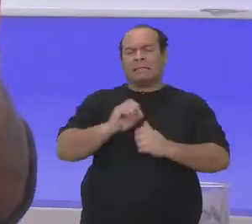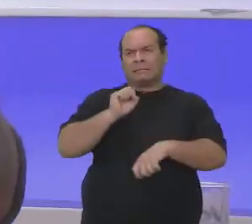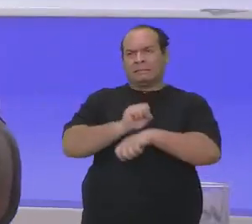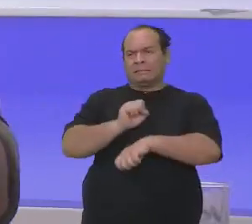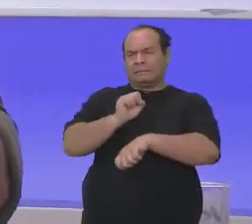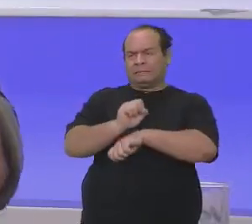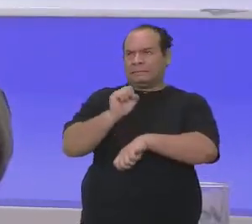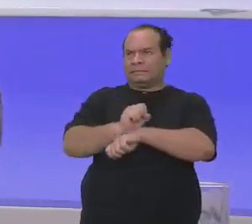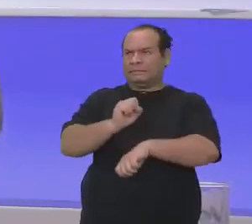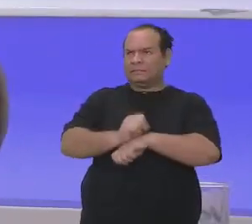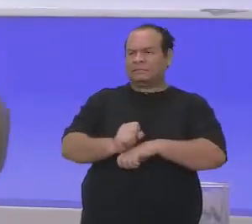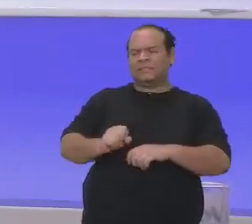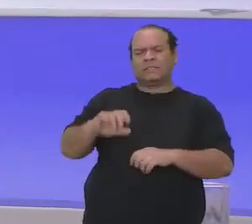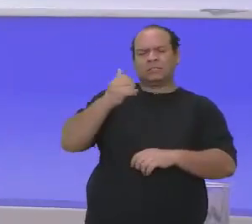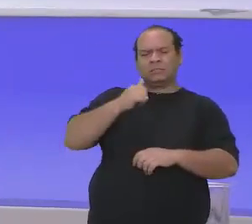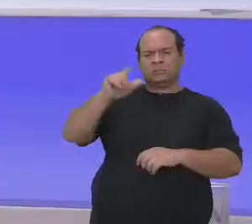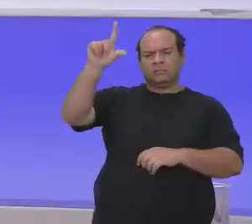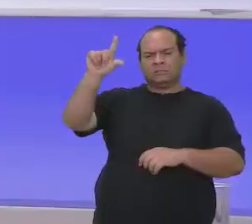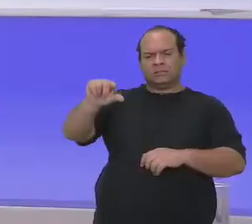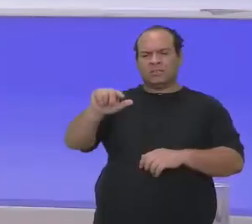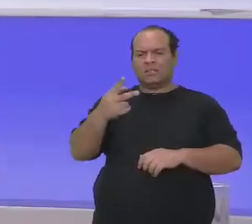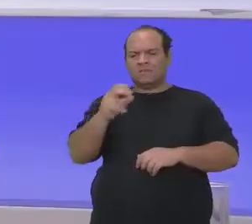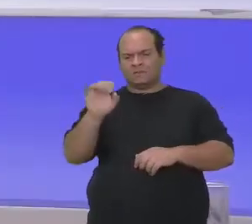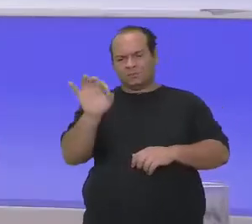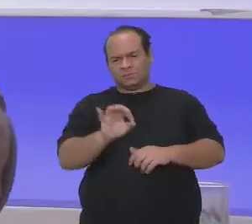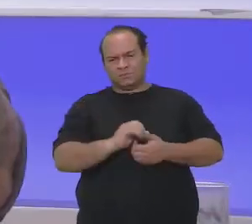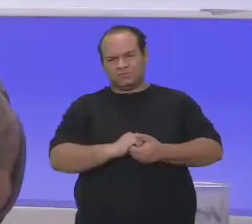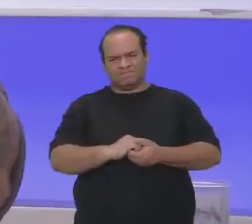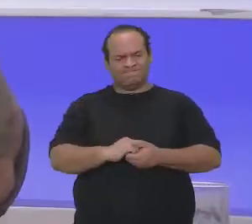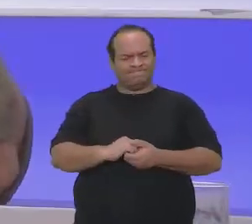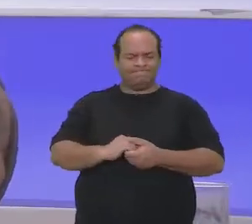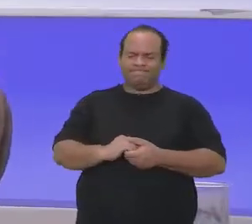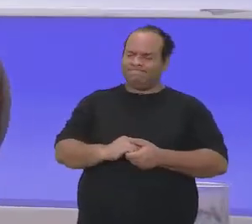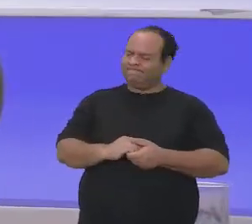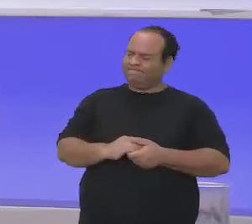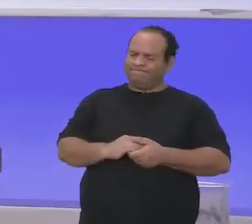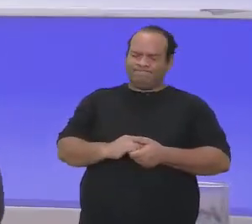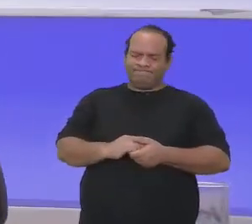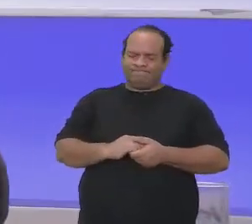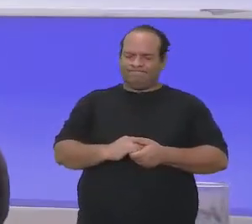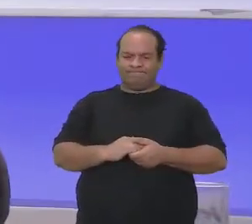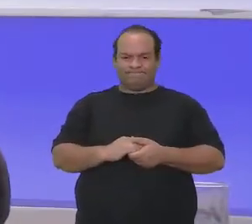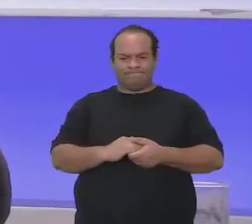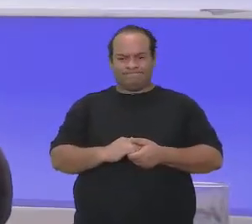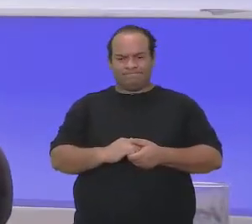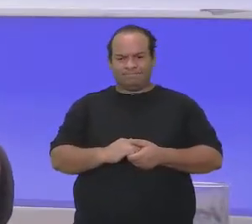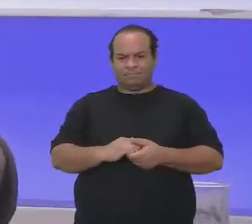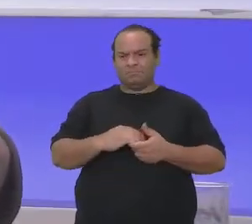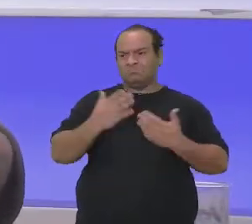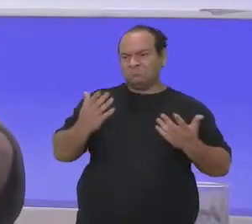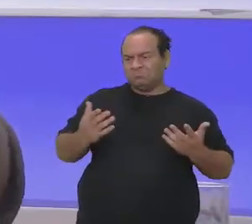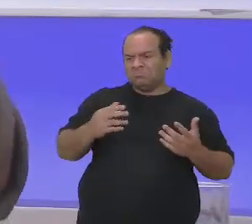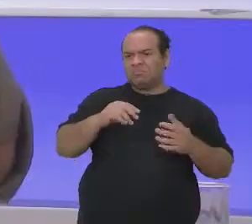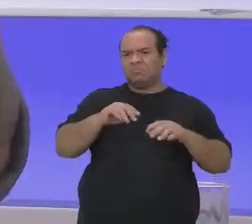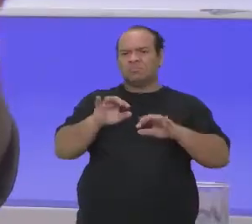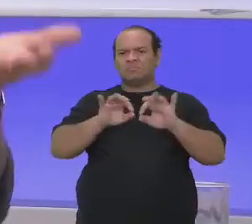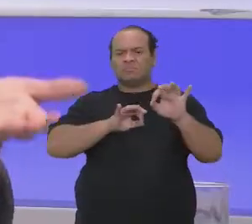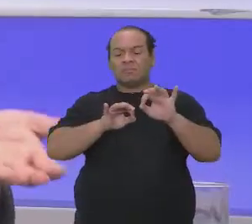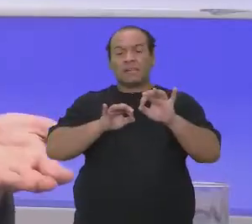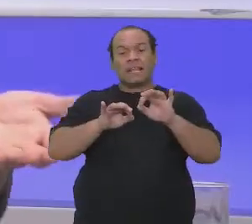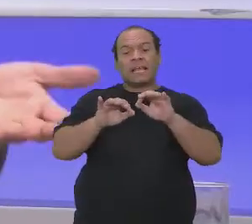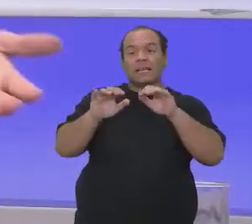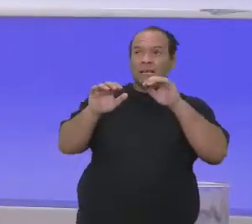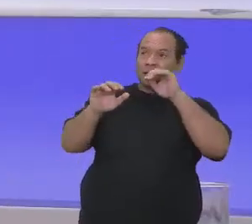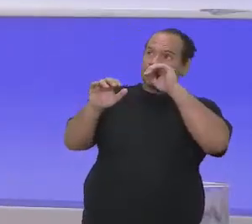que isso reduza a minha conta em 20%. Não, tem que ver qual que é a proporção de energia que essas